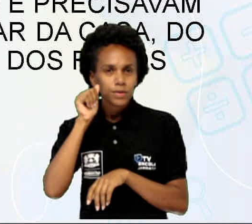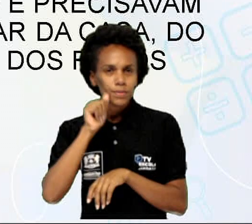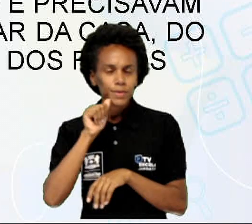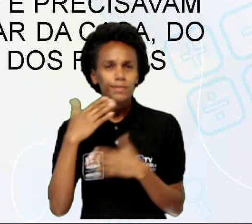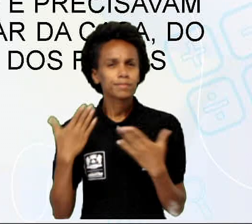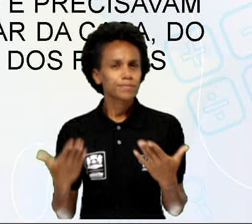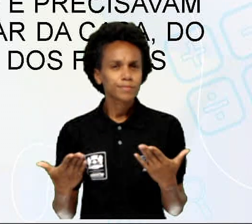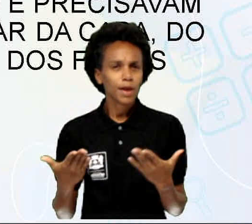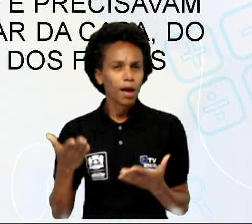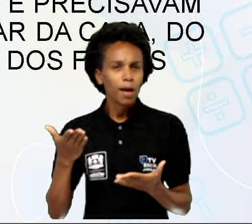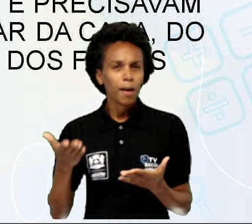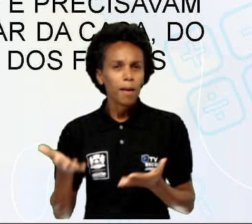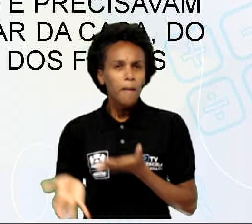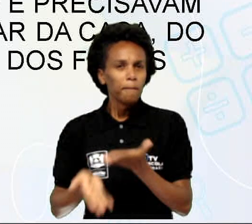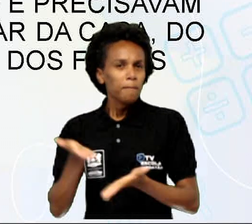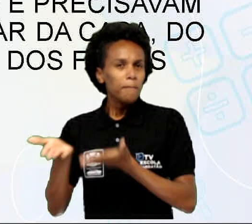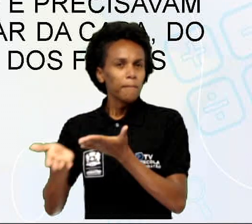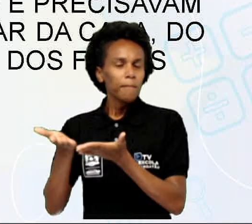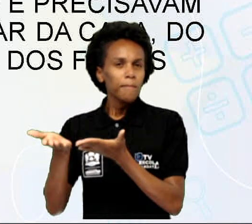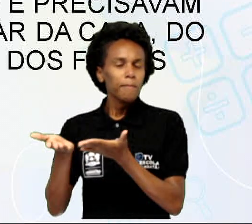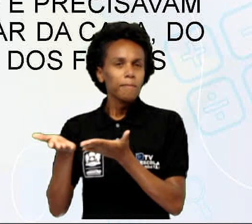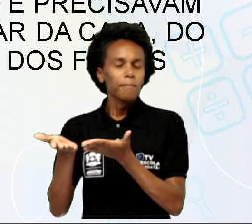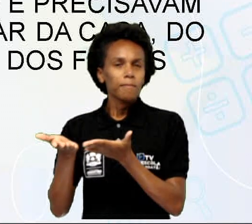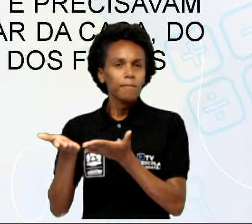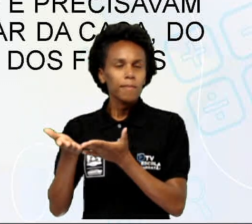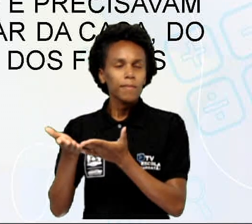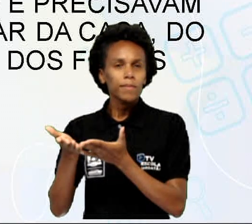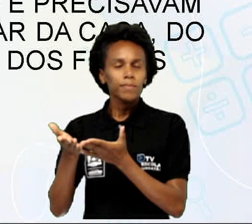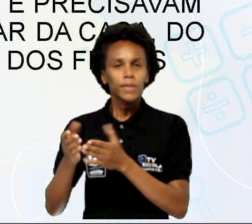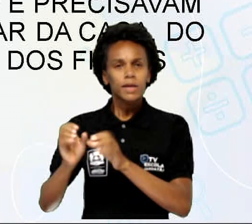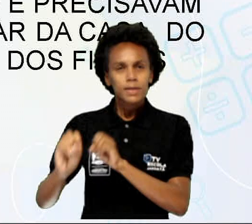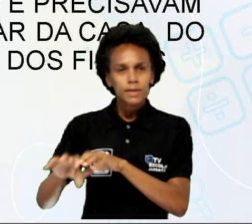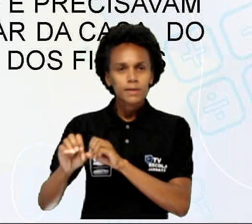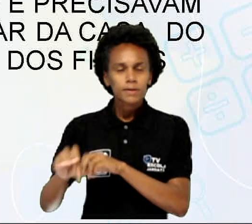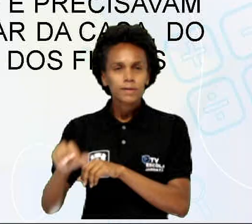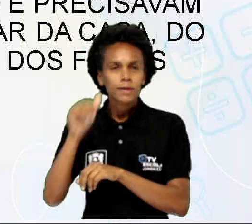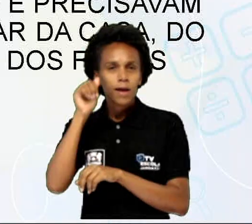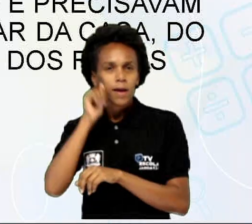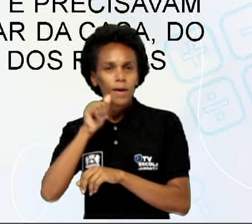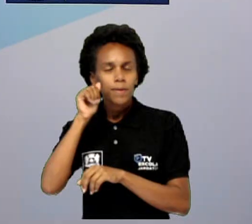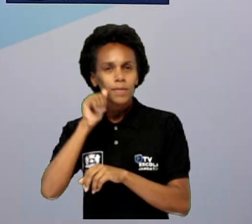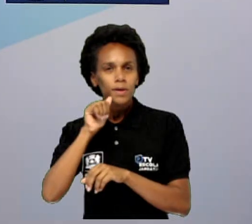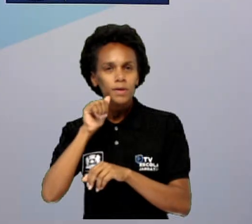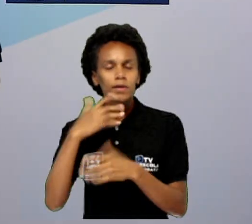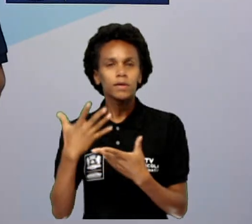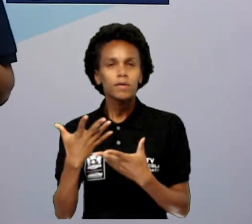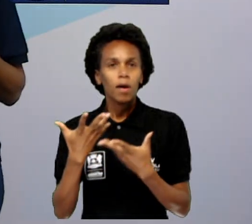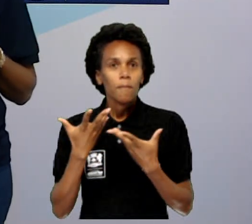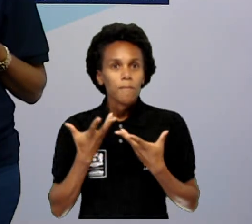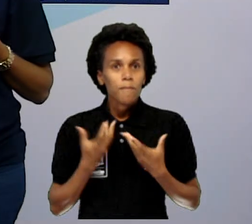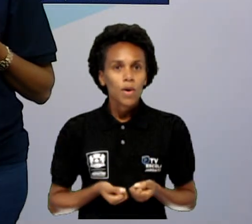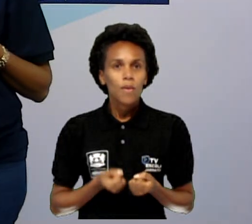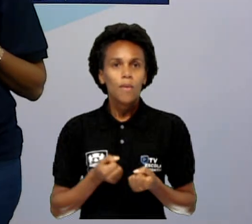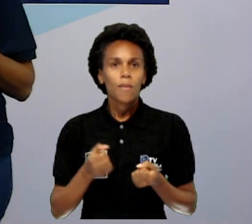mesmo. Na escola, a menina aprendia a bordar, cozinhar,